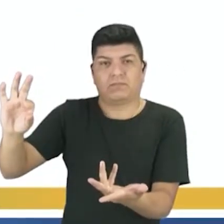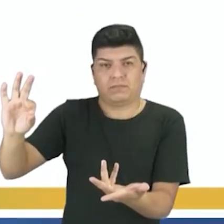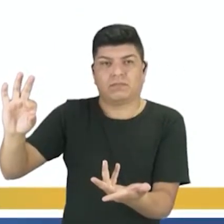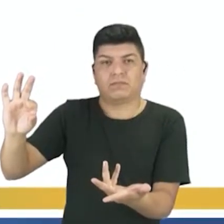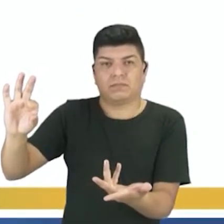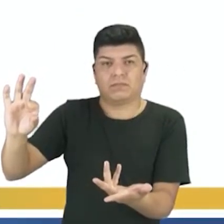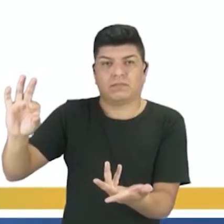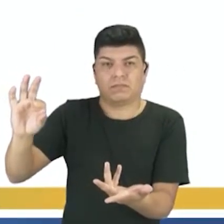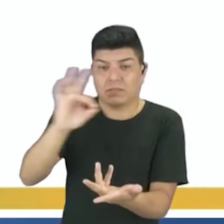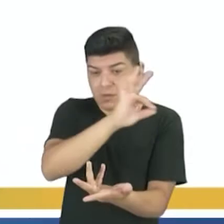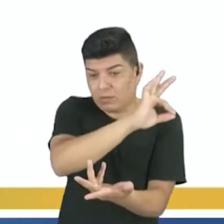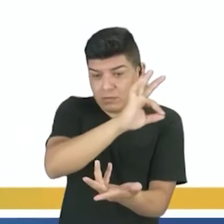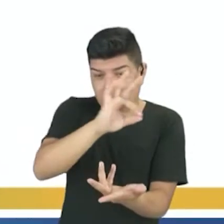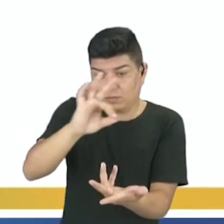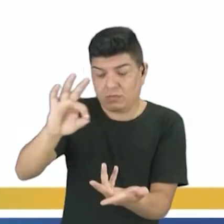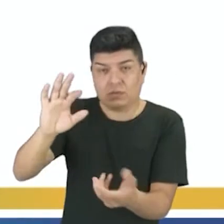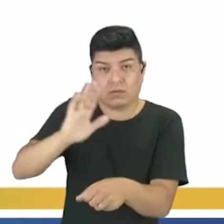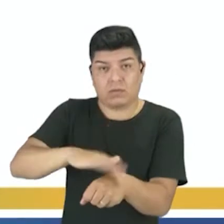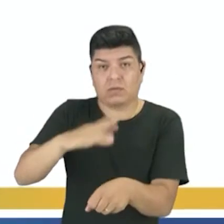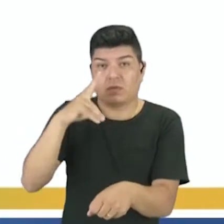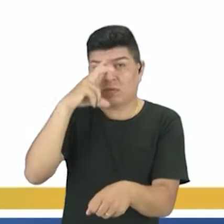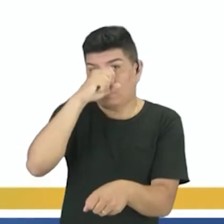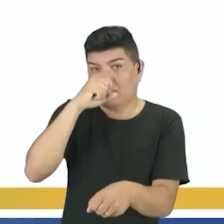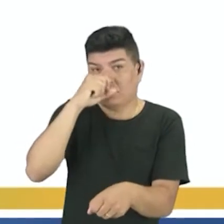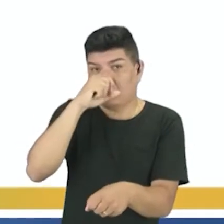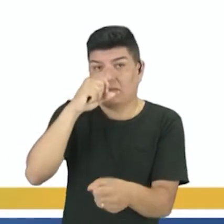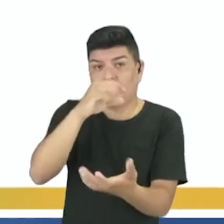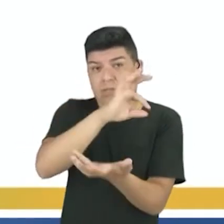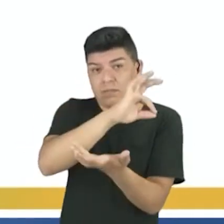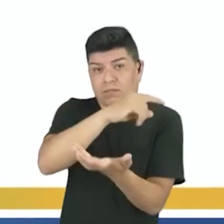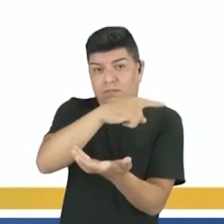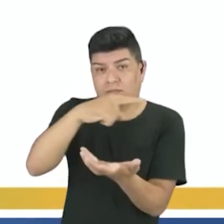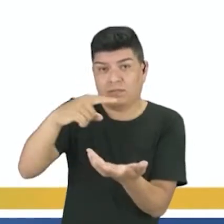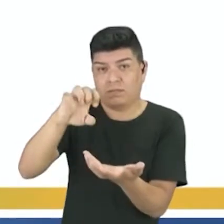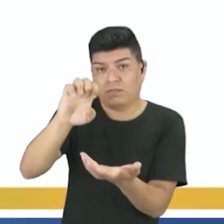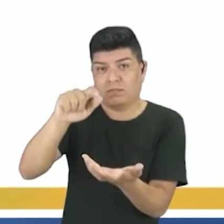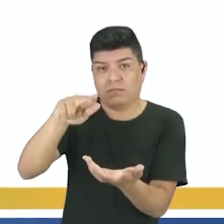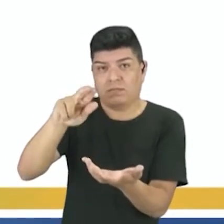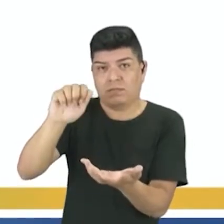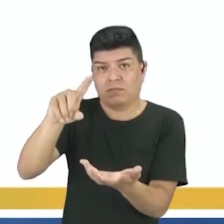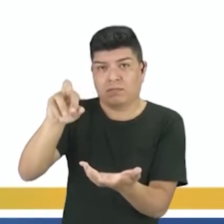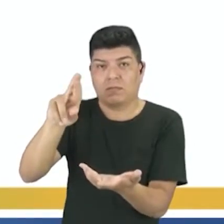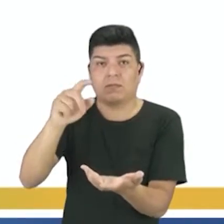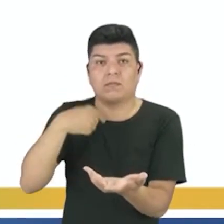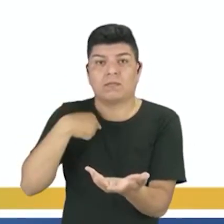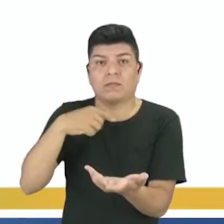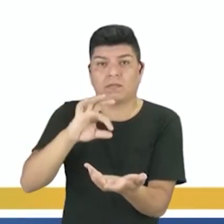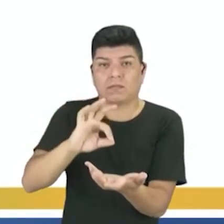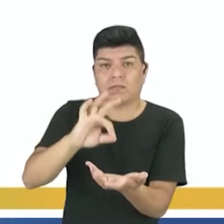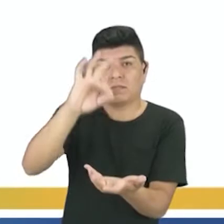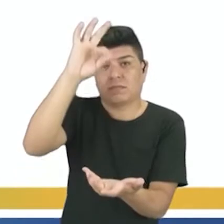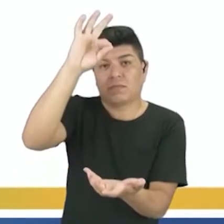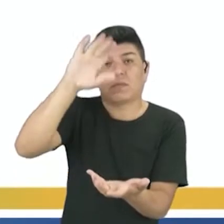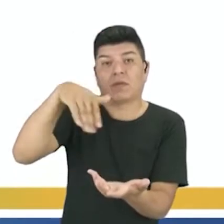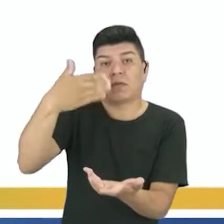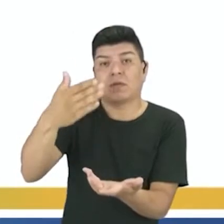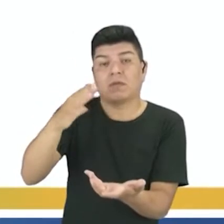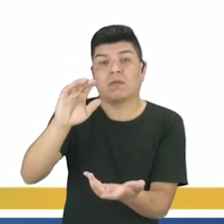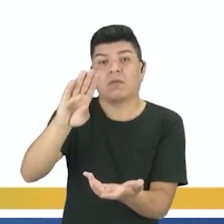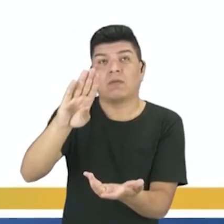linha horizontal mais forte é a chamada linha do Equador. E a linha vertical mais forte é a